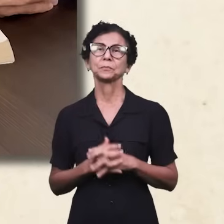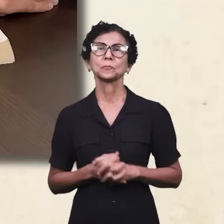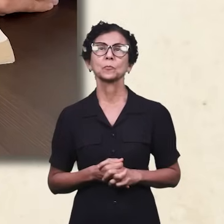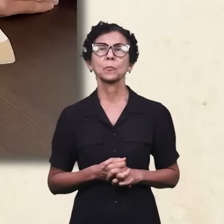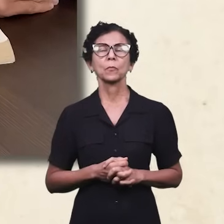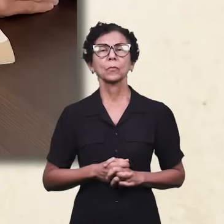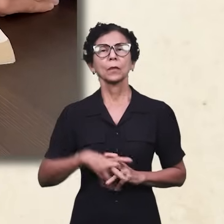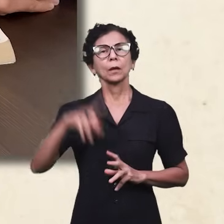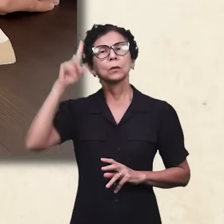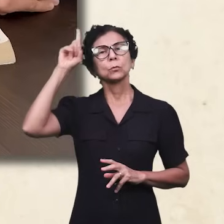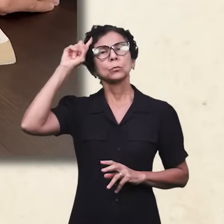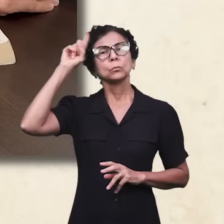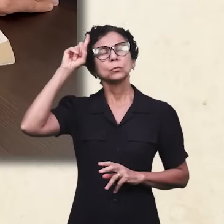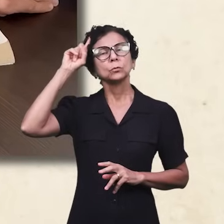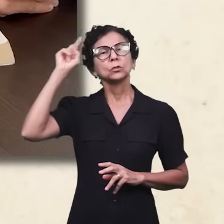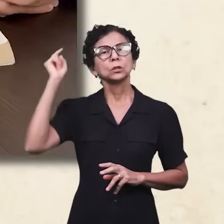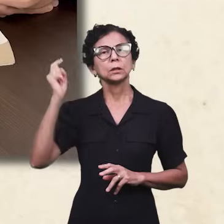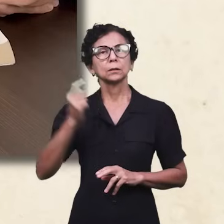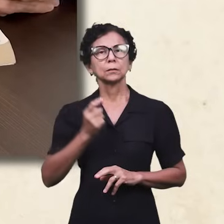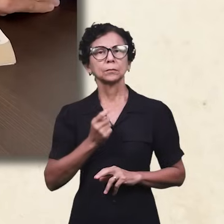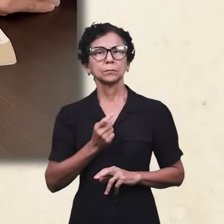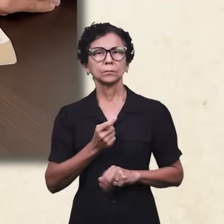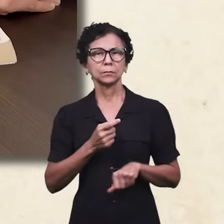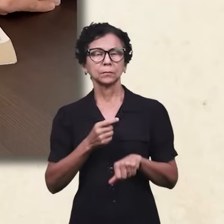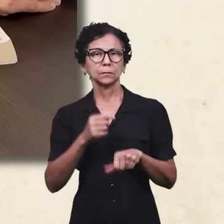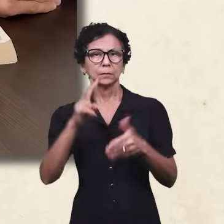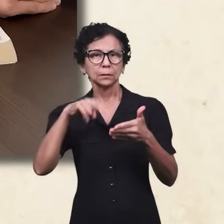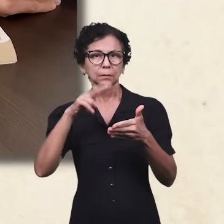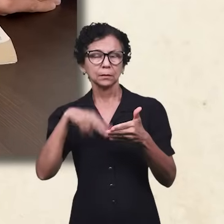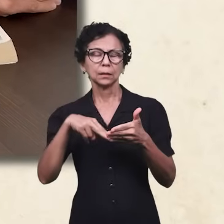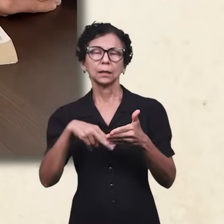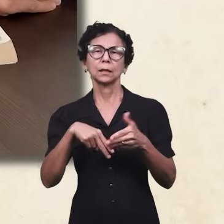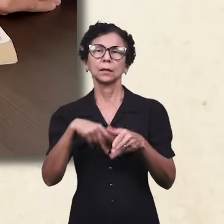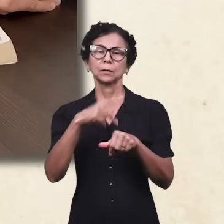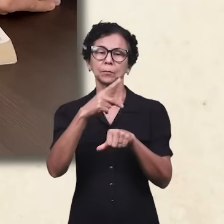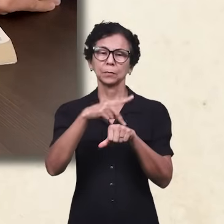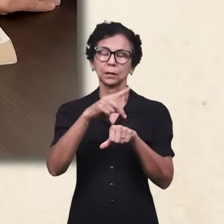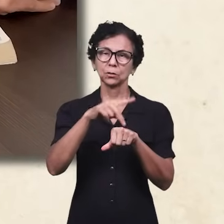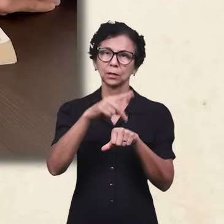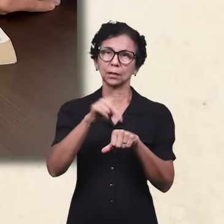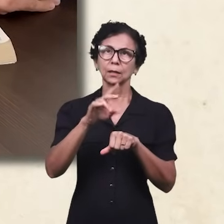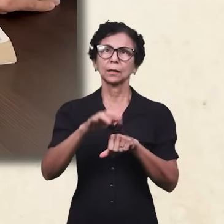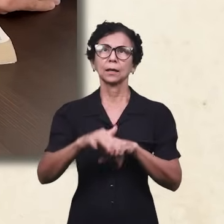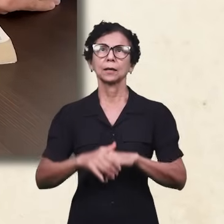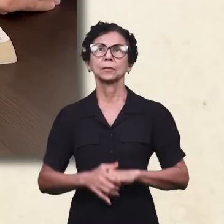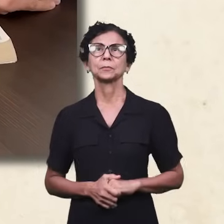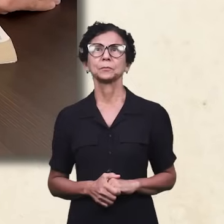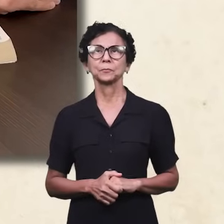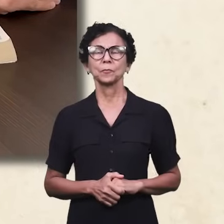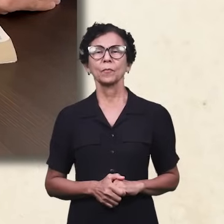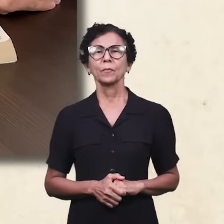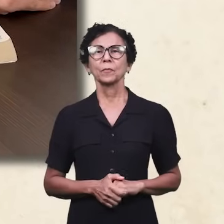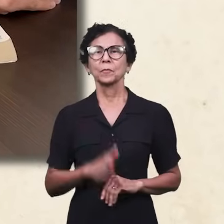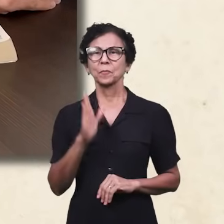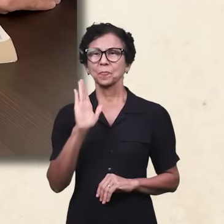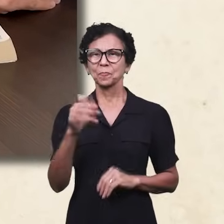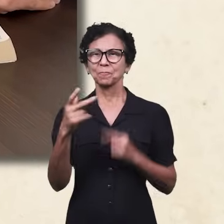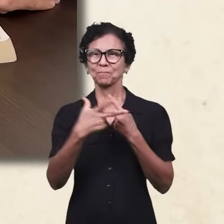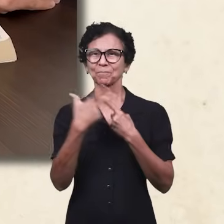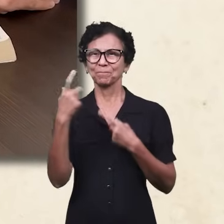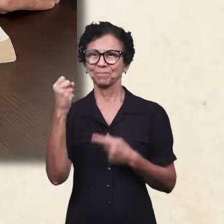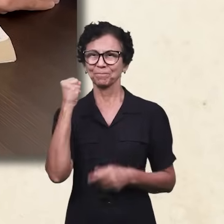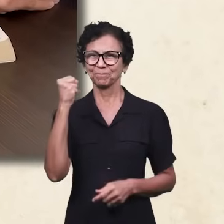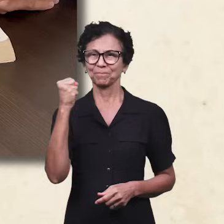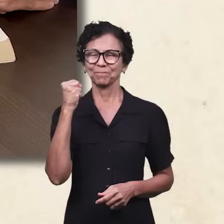amanhã no dia seguinte se você tá vivendo isso ainda que as circunstâncias digam o contrário você já venceu mal